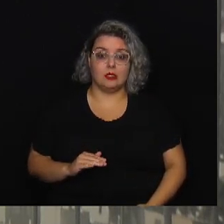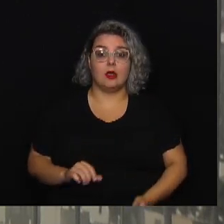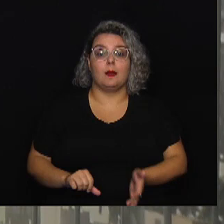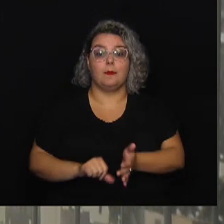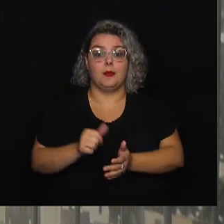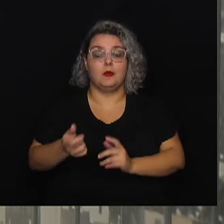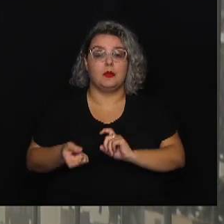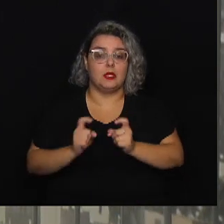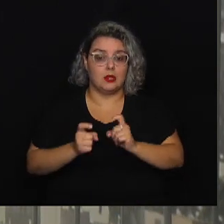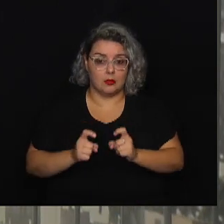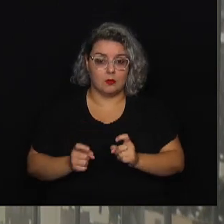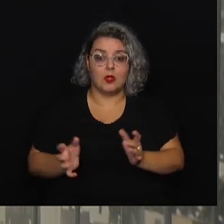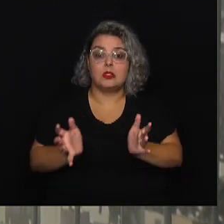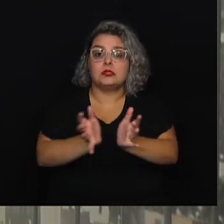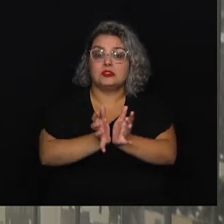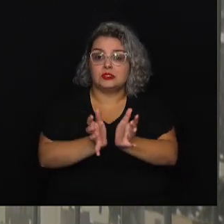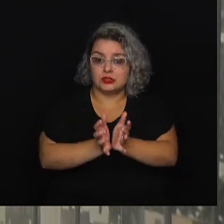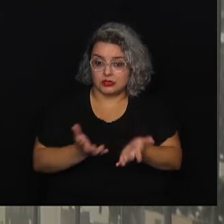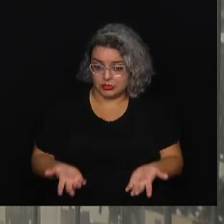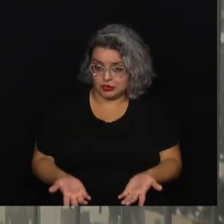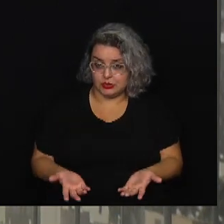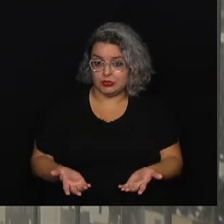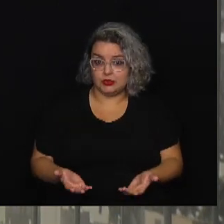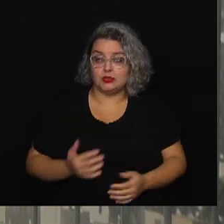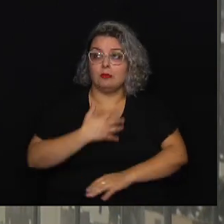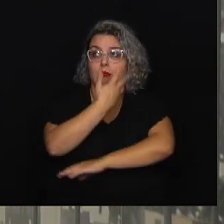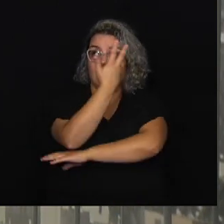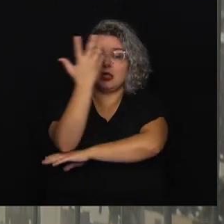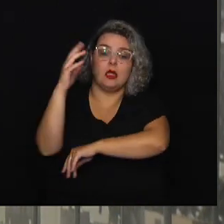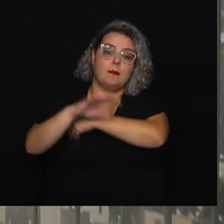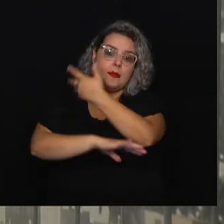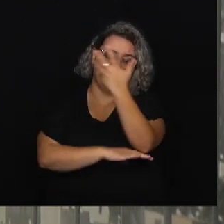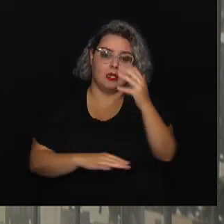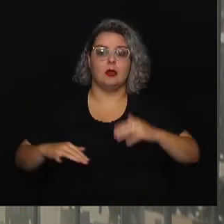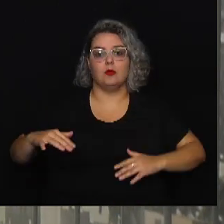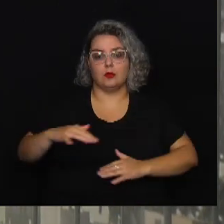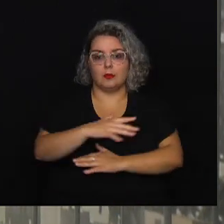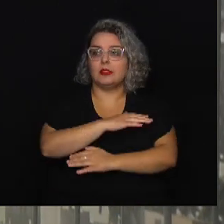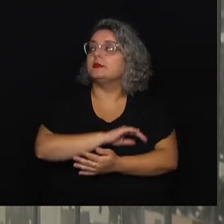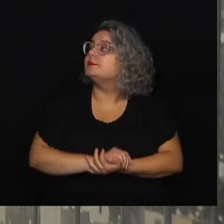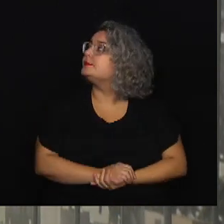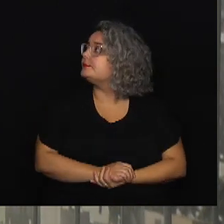primeira reunião da comissão sobre a arborização urbana.